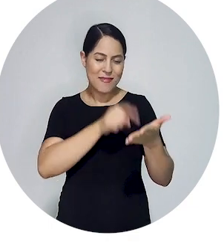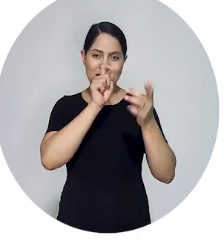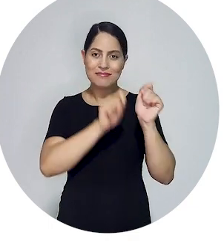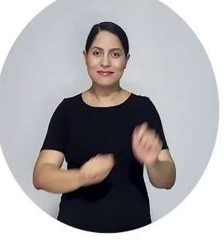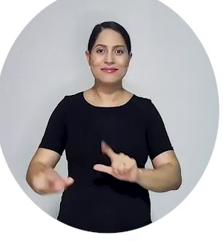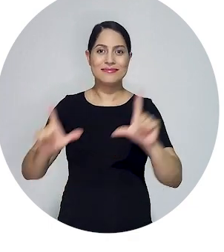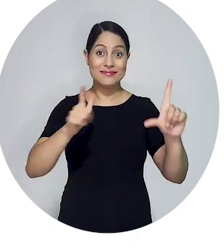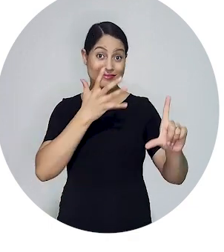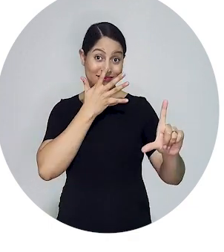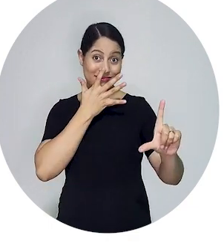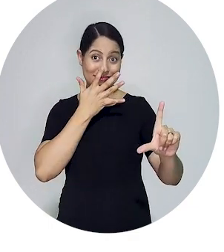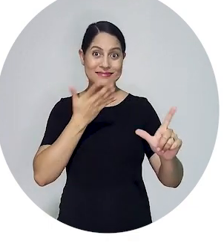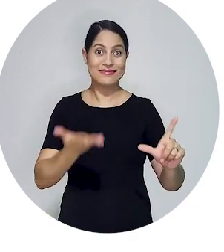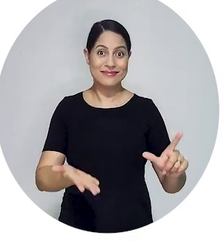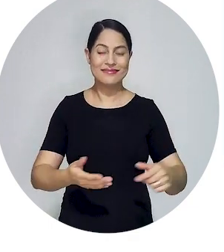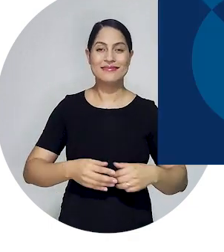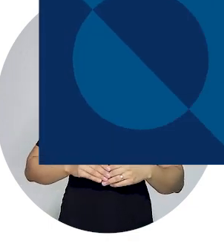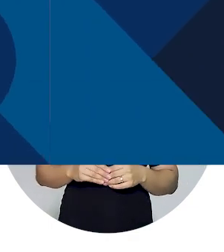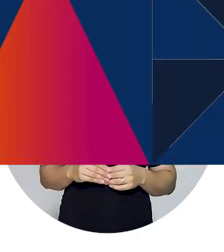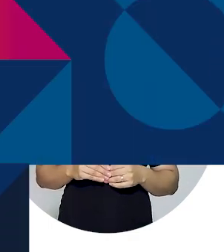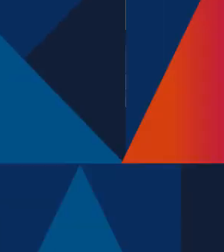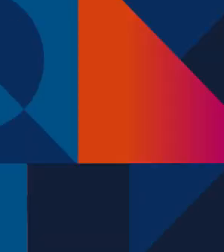tudo na palma da mão. Não deixe de conferir.